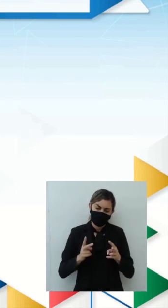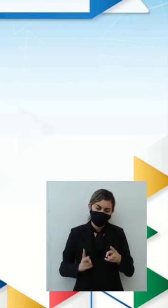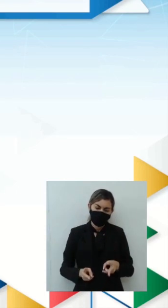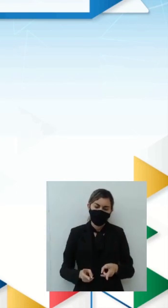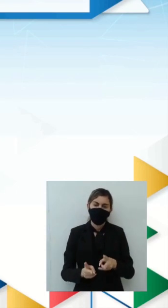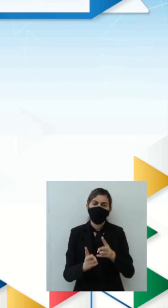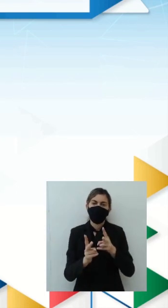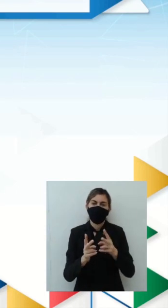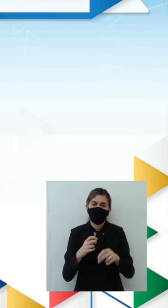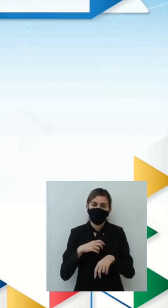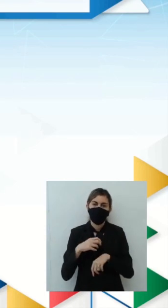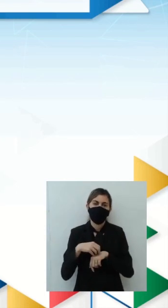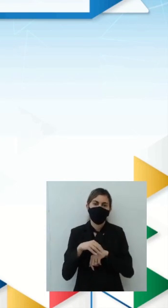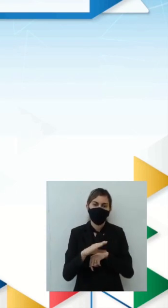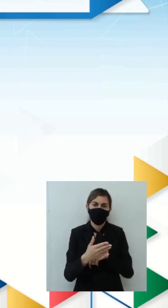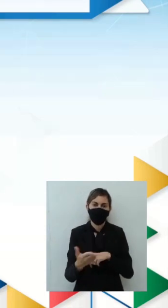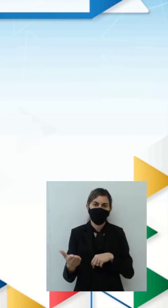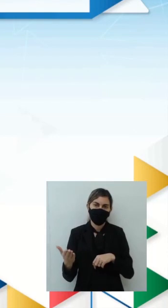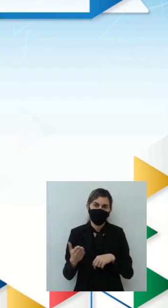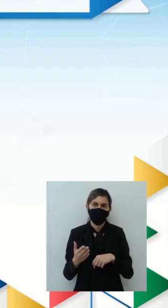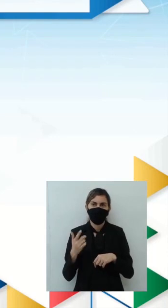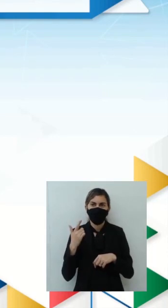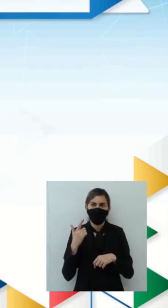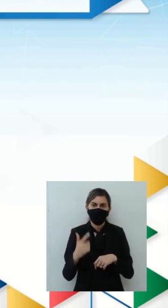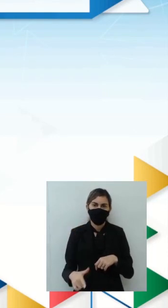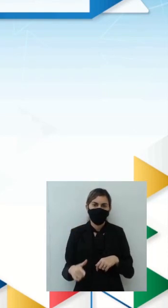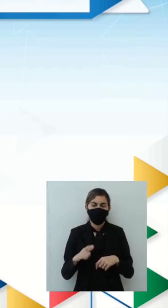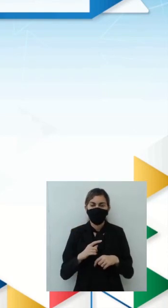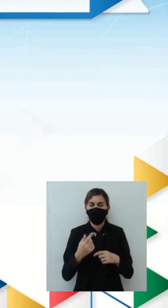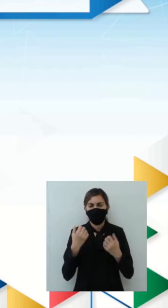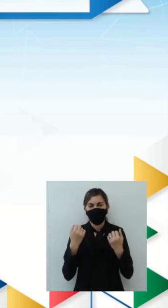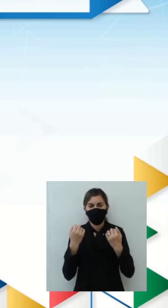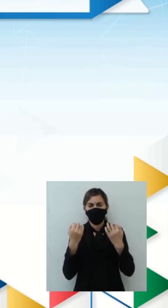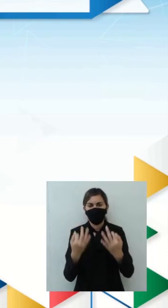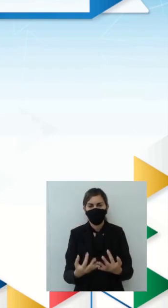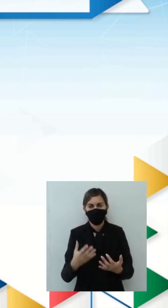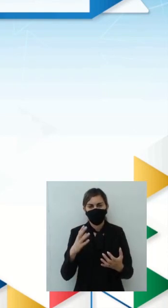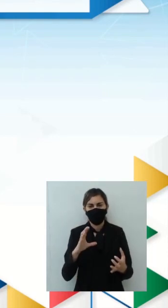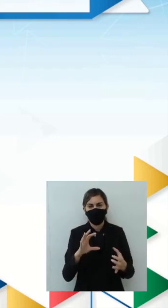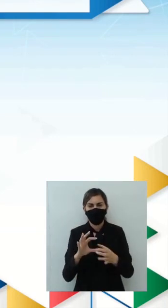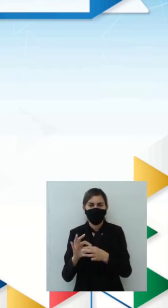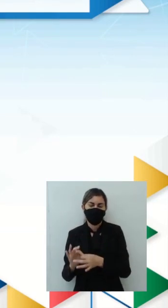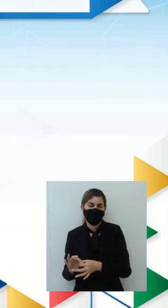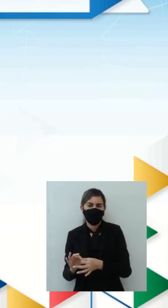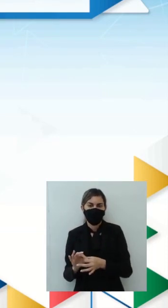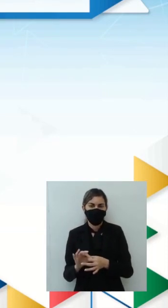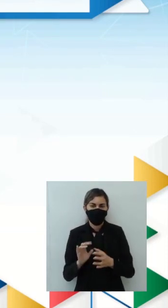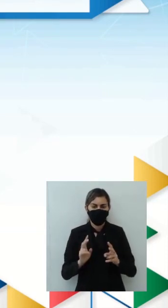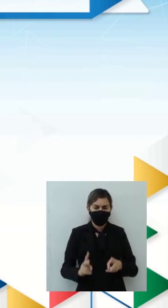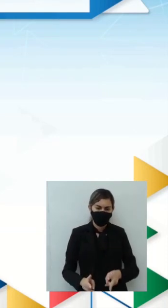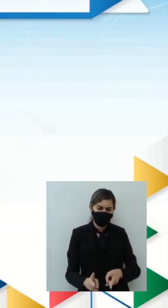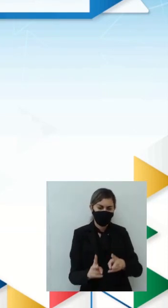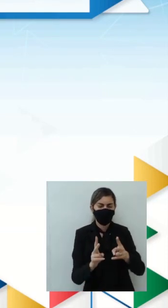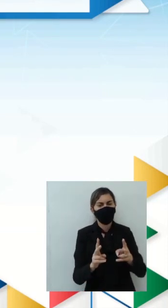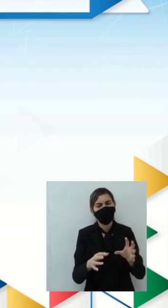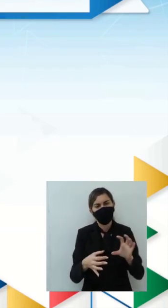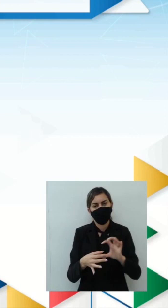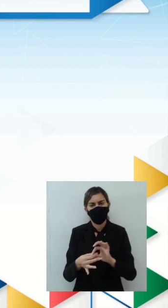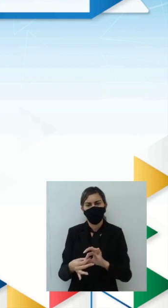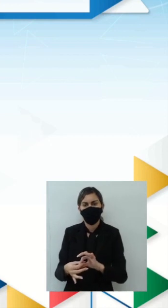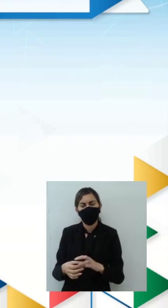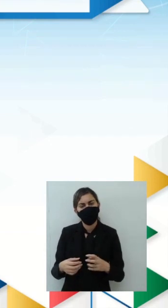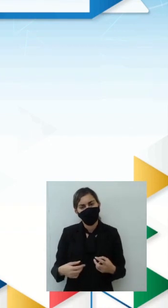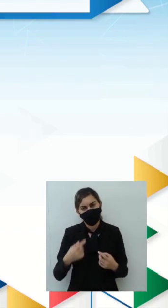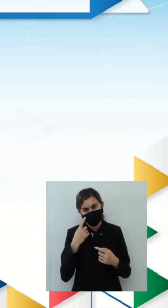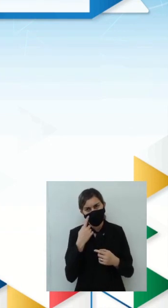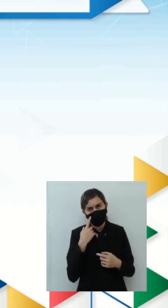caminhando. Aqui eu trago para vocês, mais uma vez, a definição de coesão sequencial. O que é uma coesão sequencial?